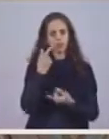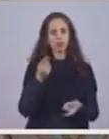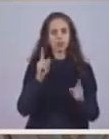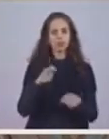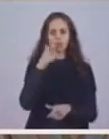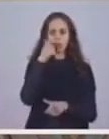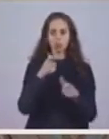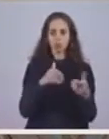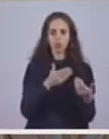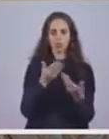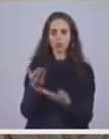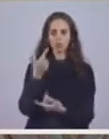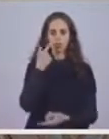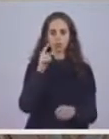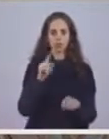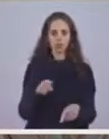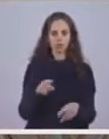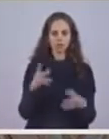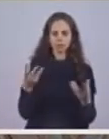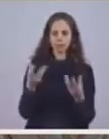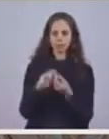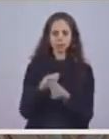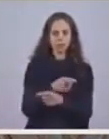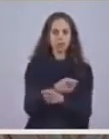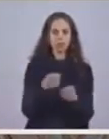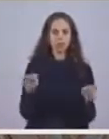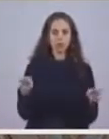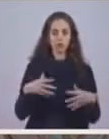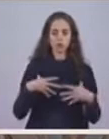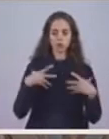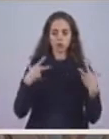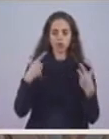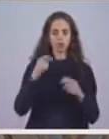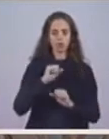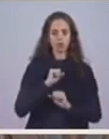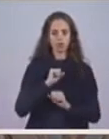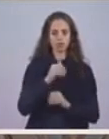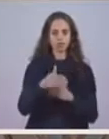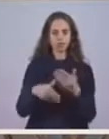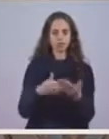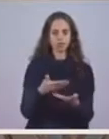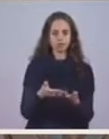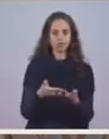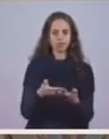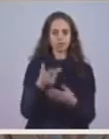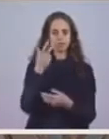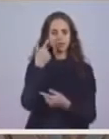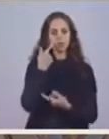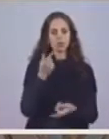meu povo. Infundirei em vós o meu espírito e